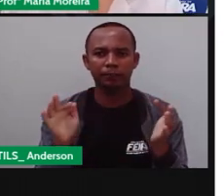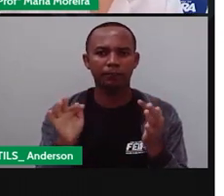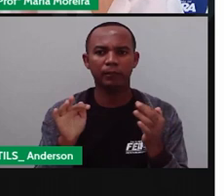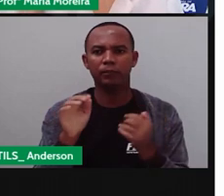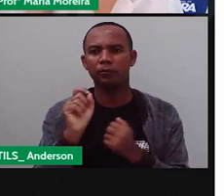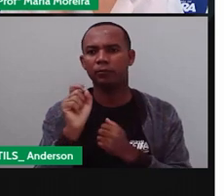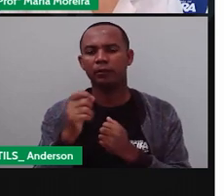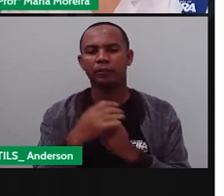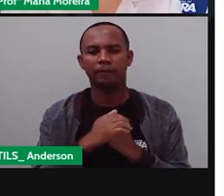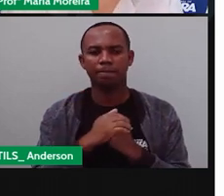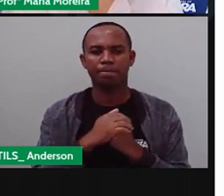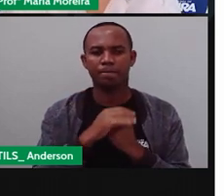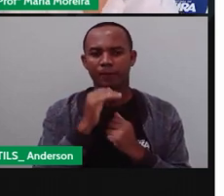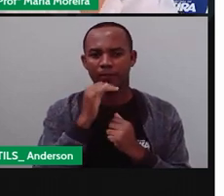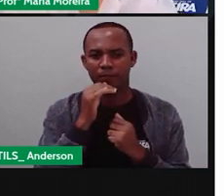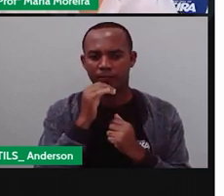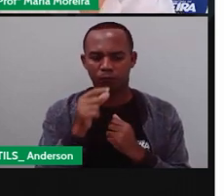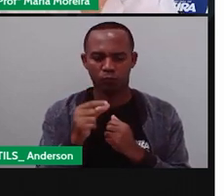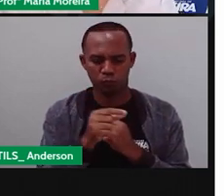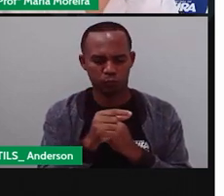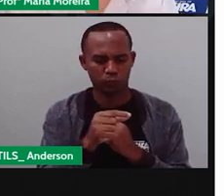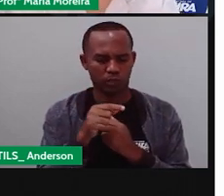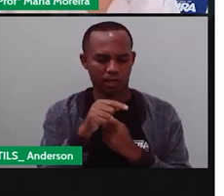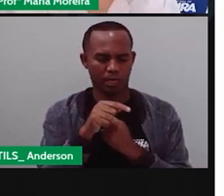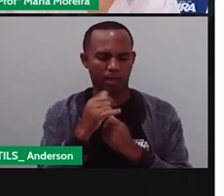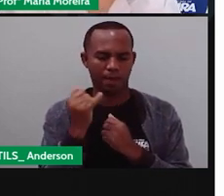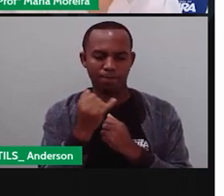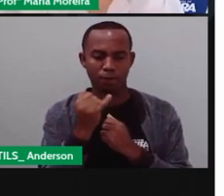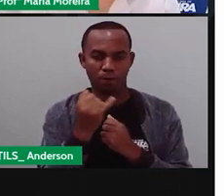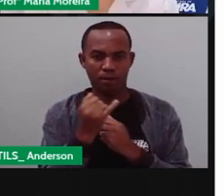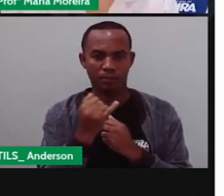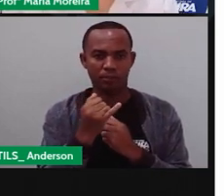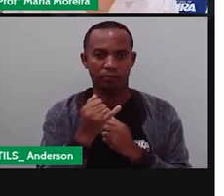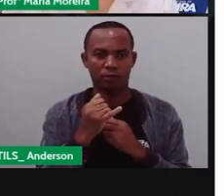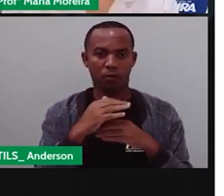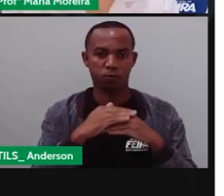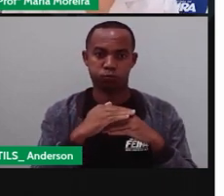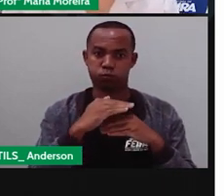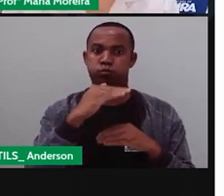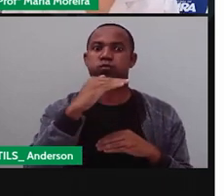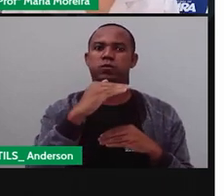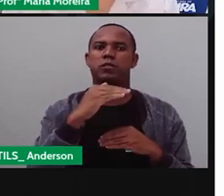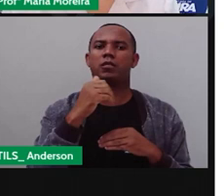tá? Um pendrive, ele vai atingir a capacidade máxima, não vai, Anderson?